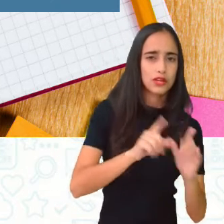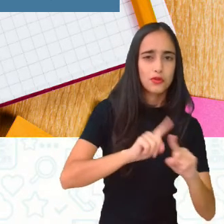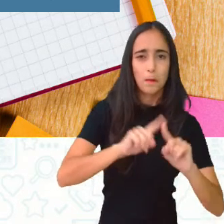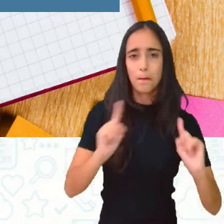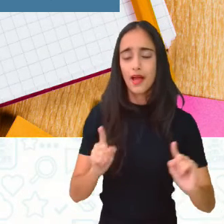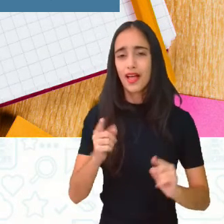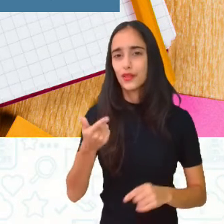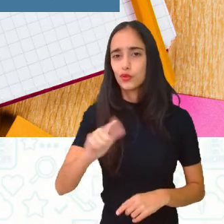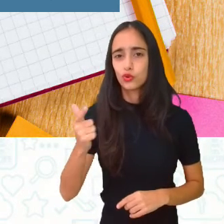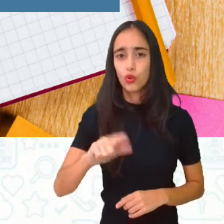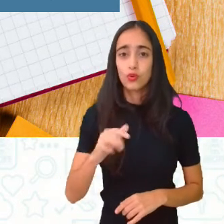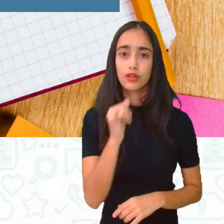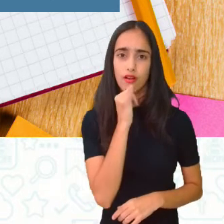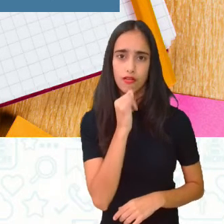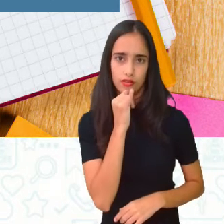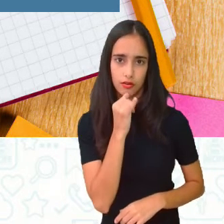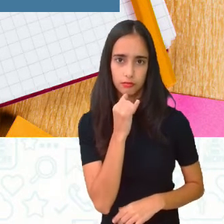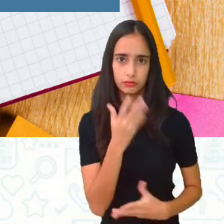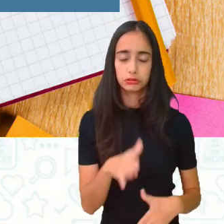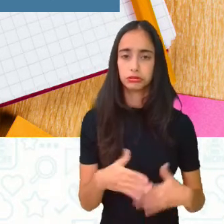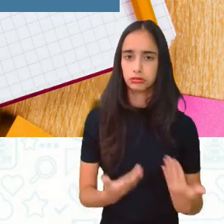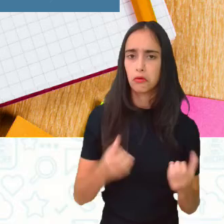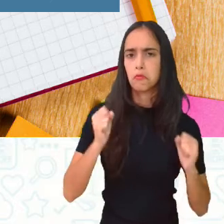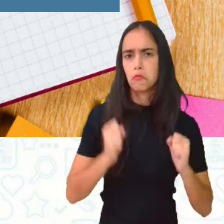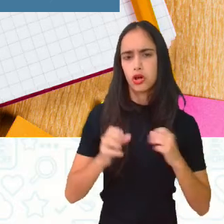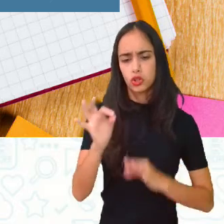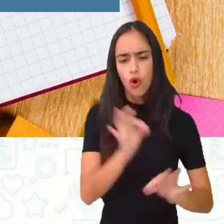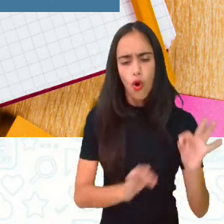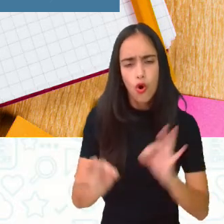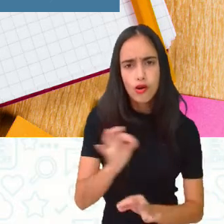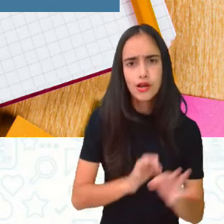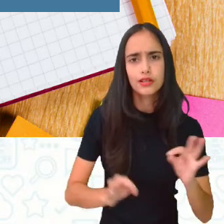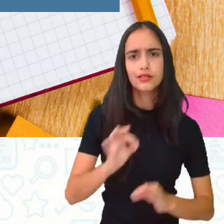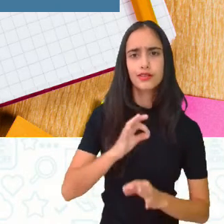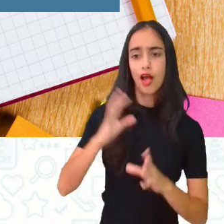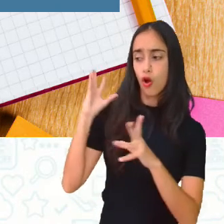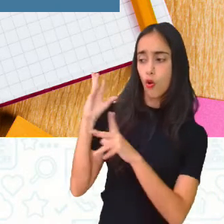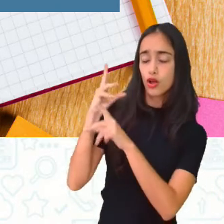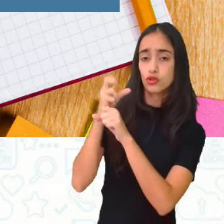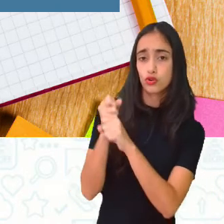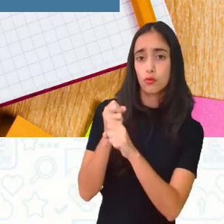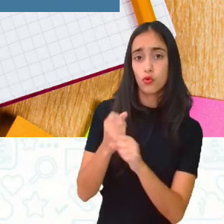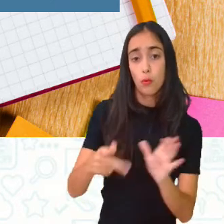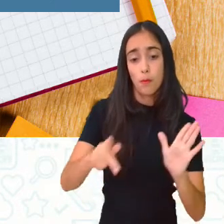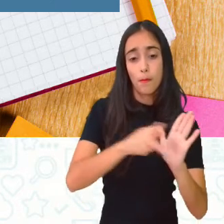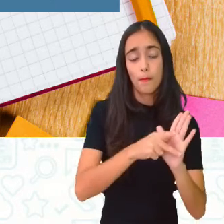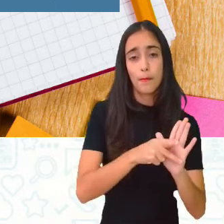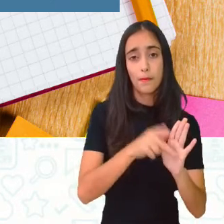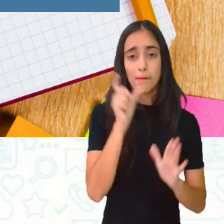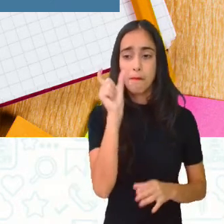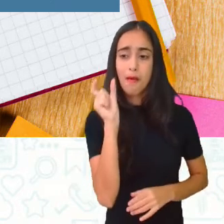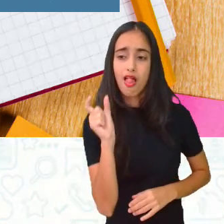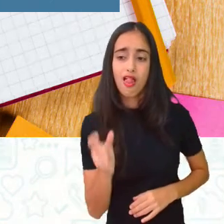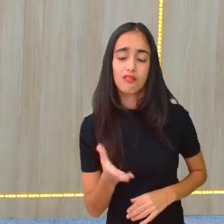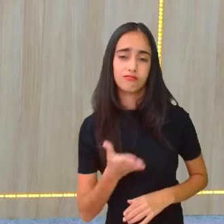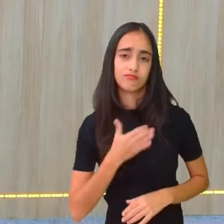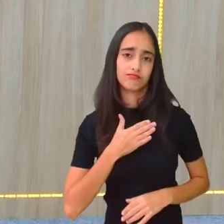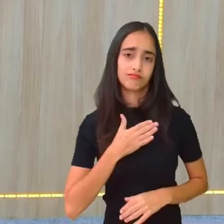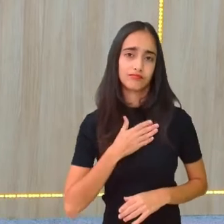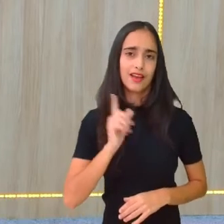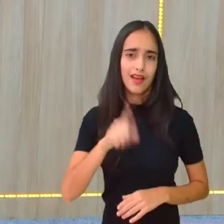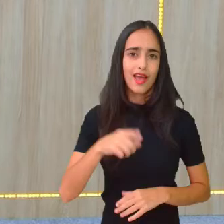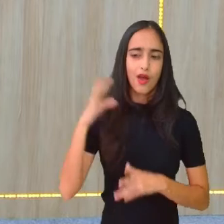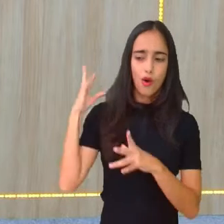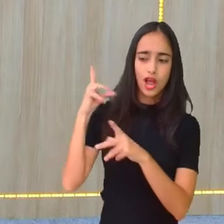Então, eu posso moldar esse resumo com as minhas próprias palavras. É um resumo mais simples, tá